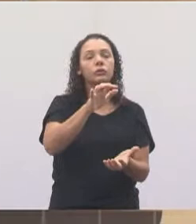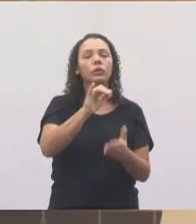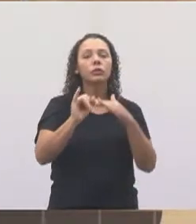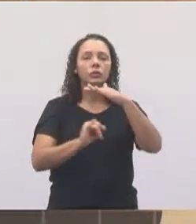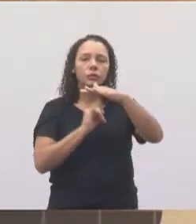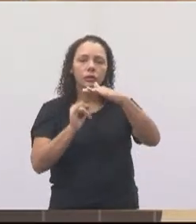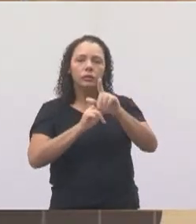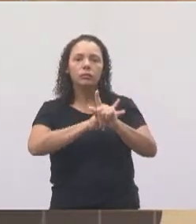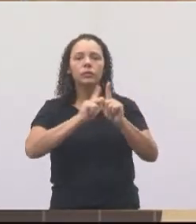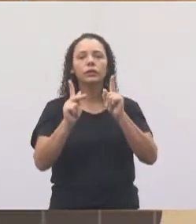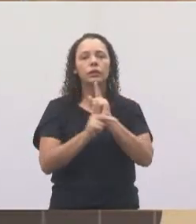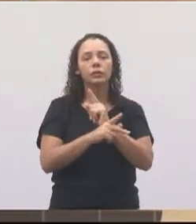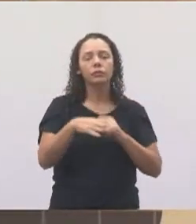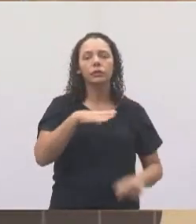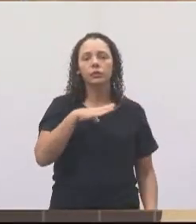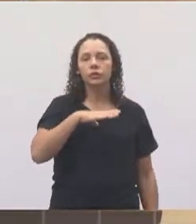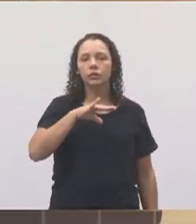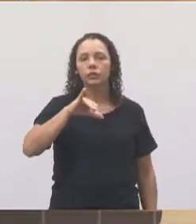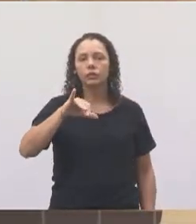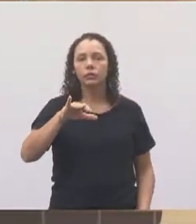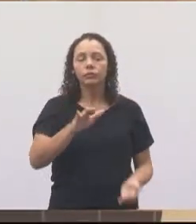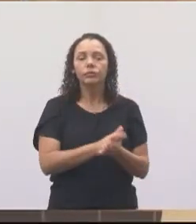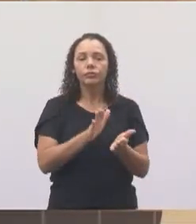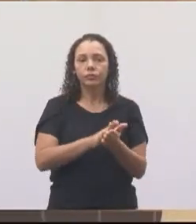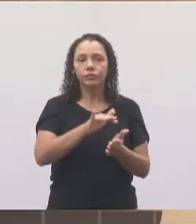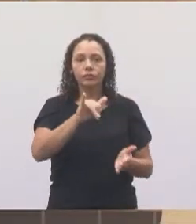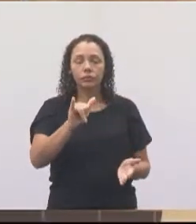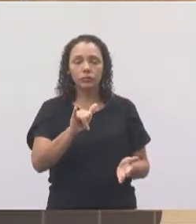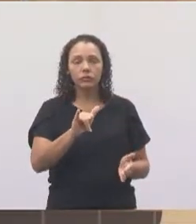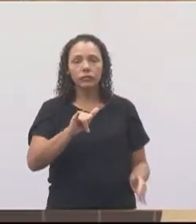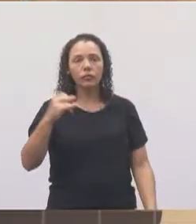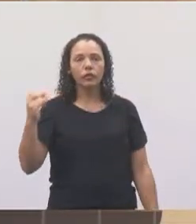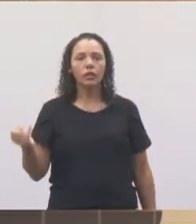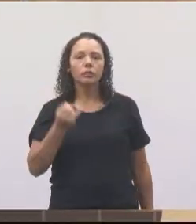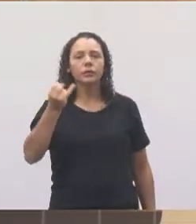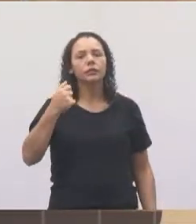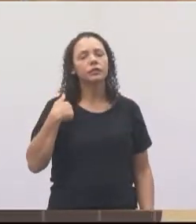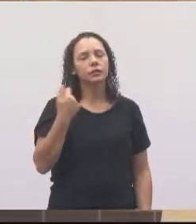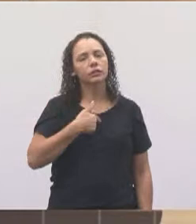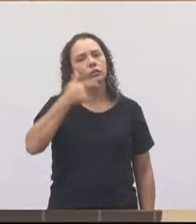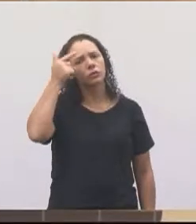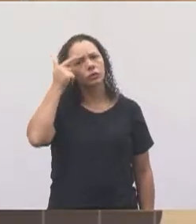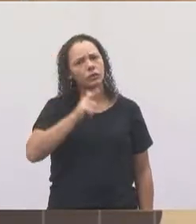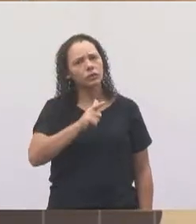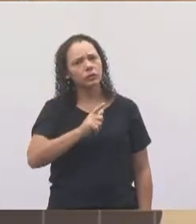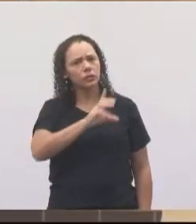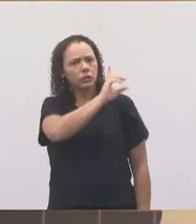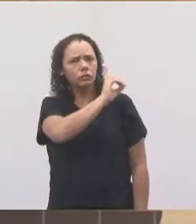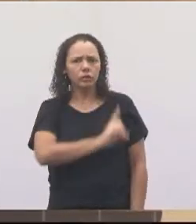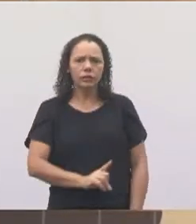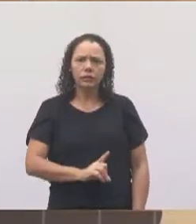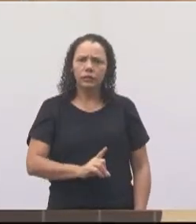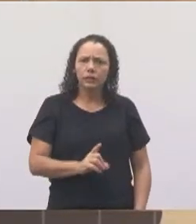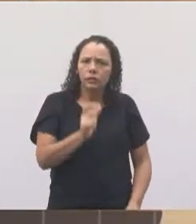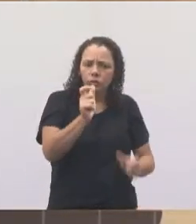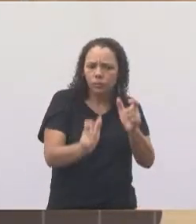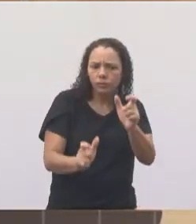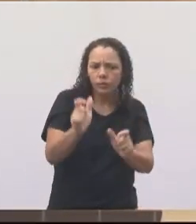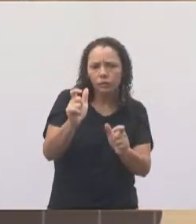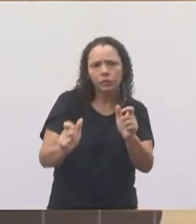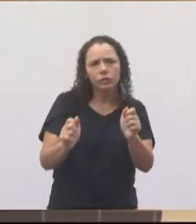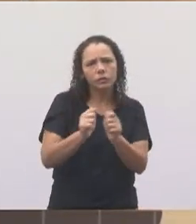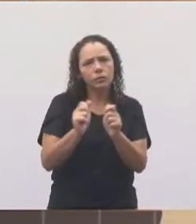que ganham acima de 3 salários mínimos. É fundamental que a gente consiga dar dignidade ao aposentado, e não tem